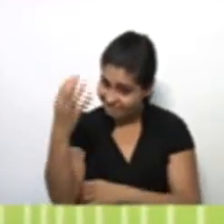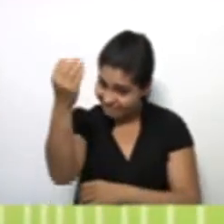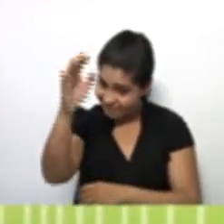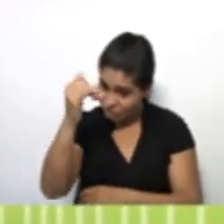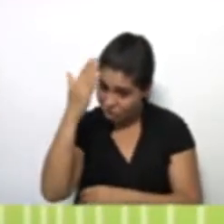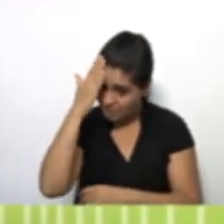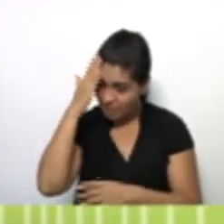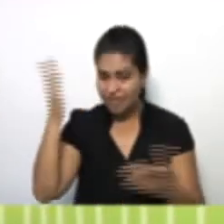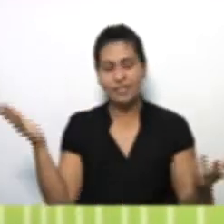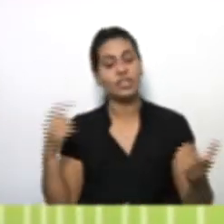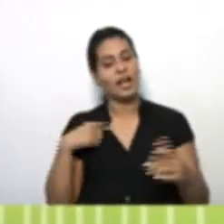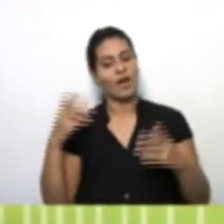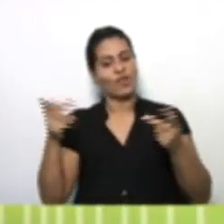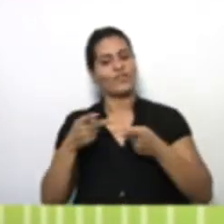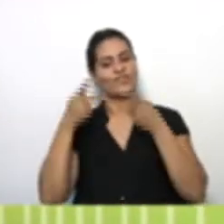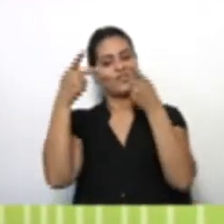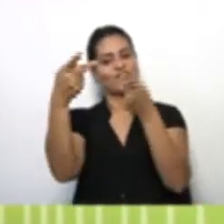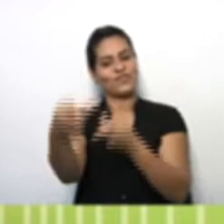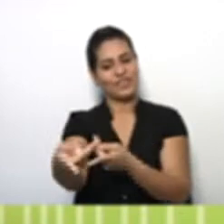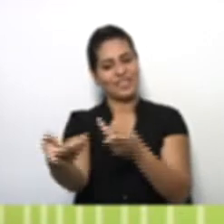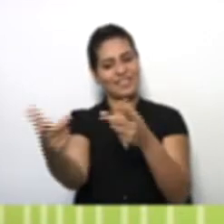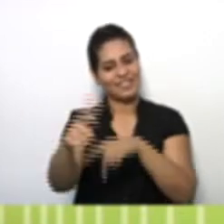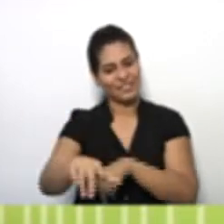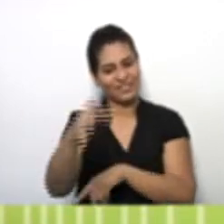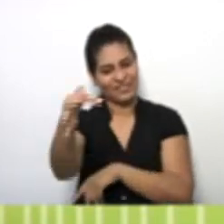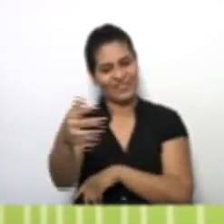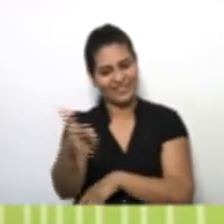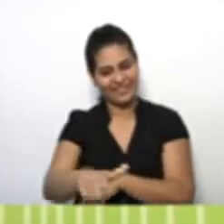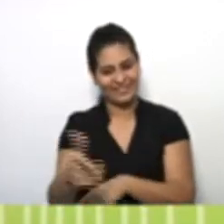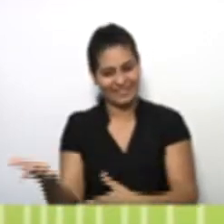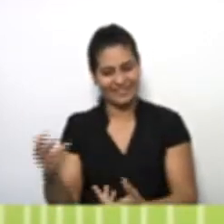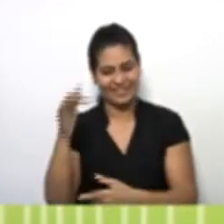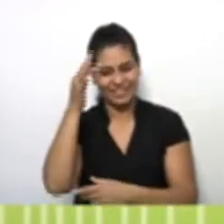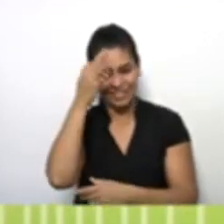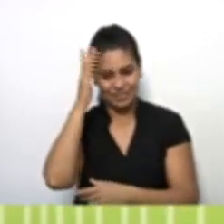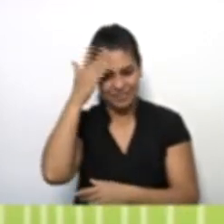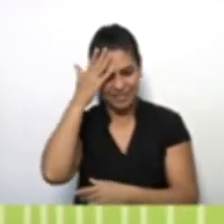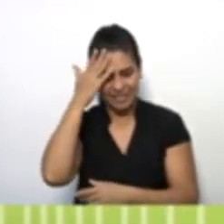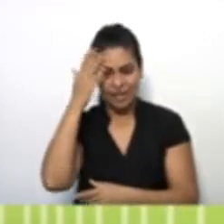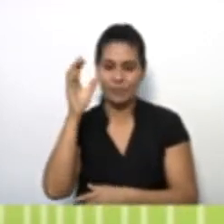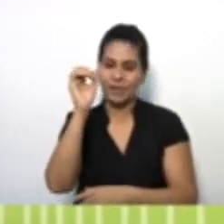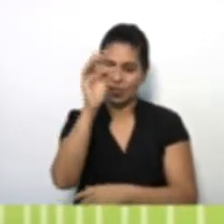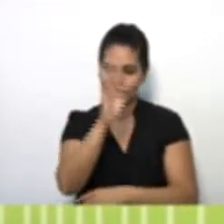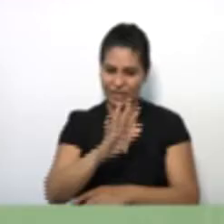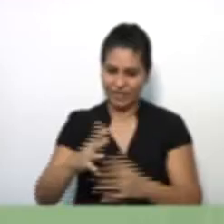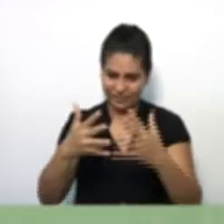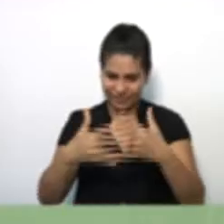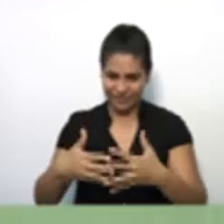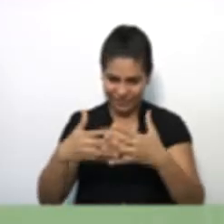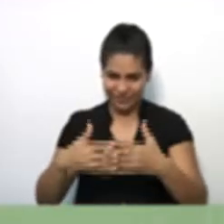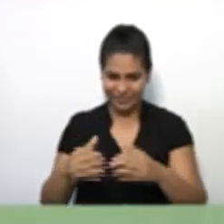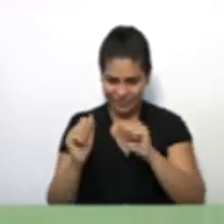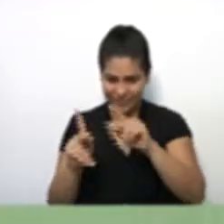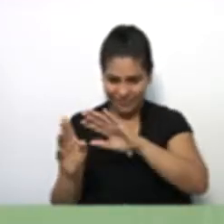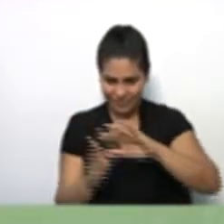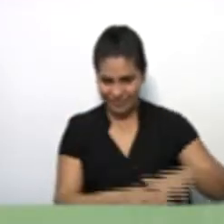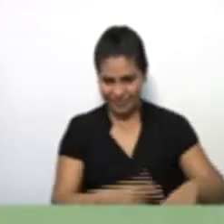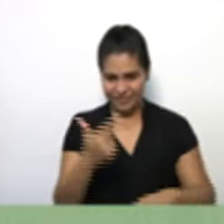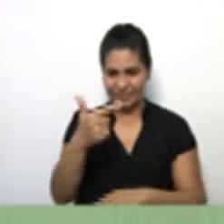fui muito por aí, mas quem sabe futuramente estarei com vocês novamente também pelo Instituto Federal. Vamos para a questão número 2,